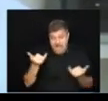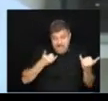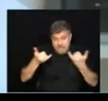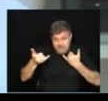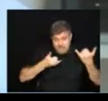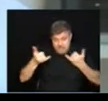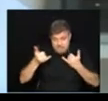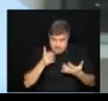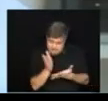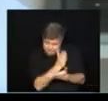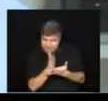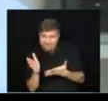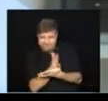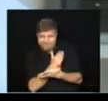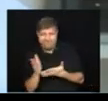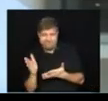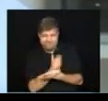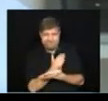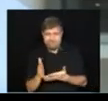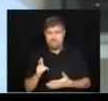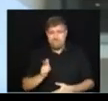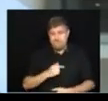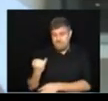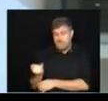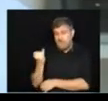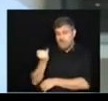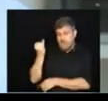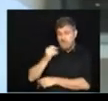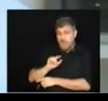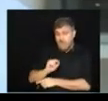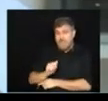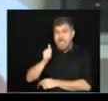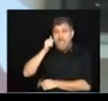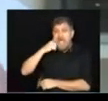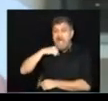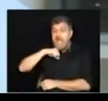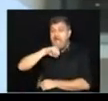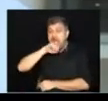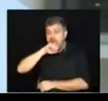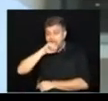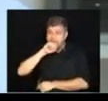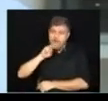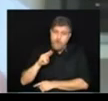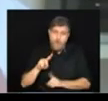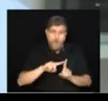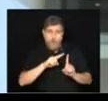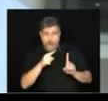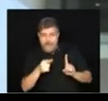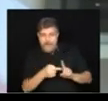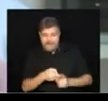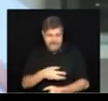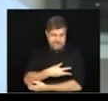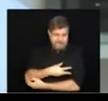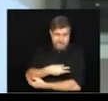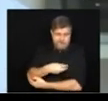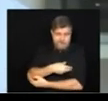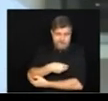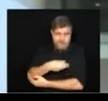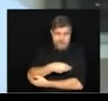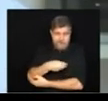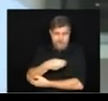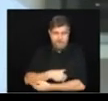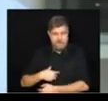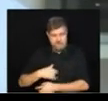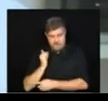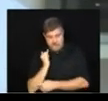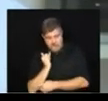ser filtrada. É muito importante que a mãe, a gestante, a lactante, como eu disse,